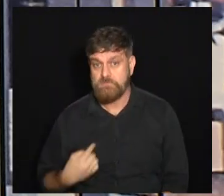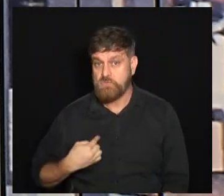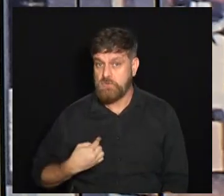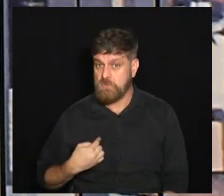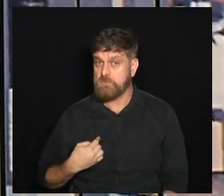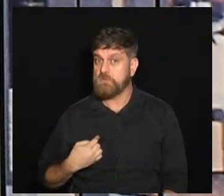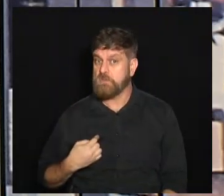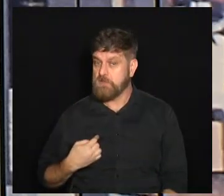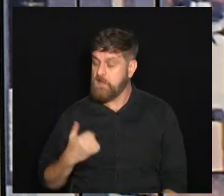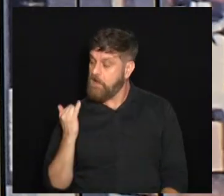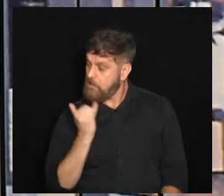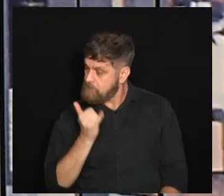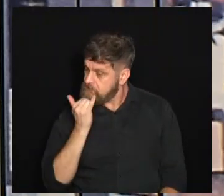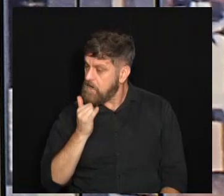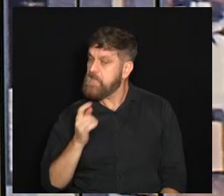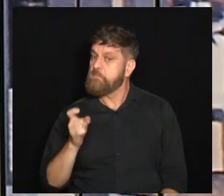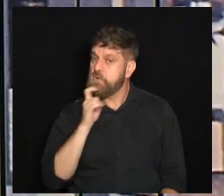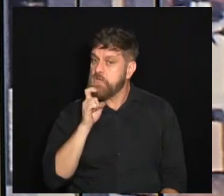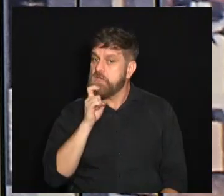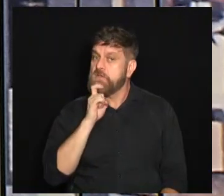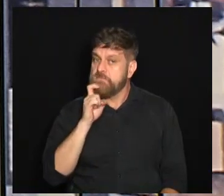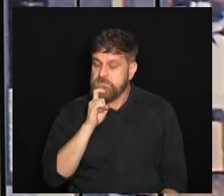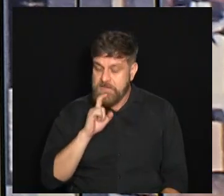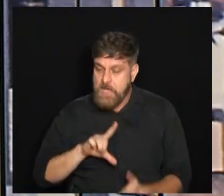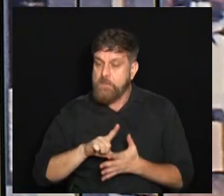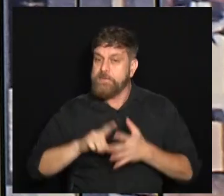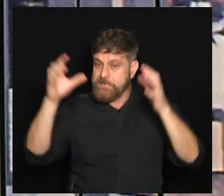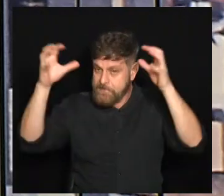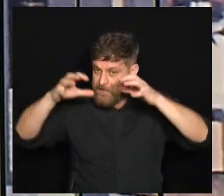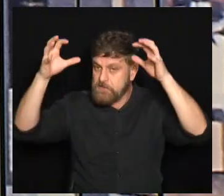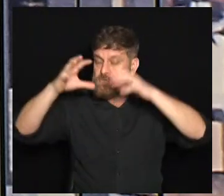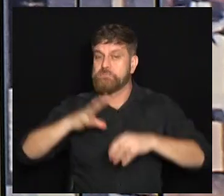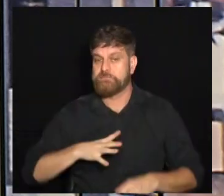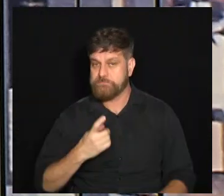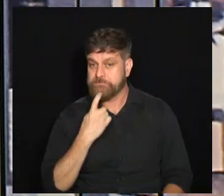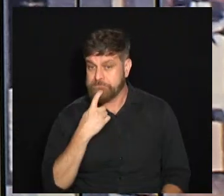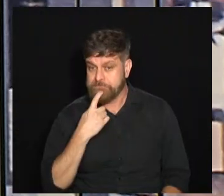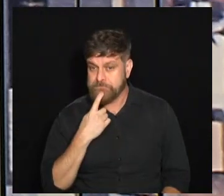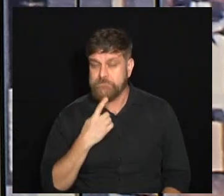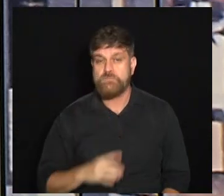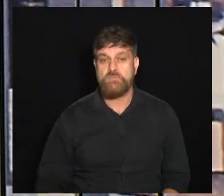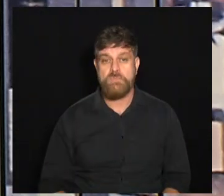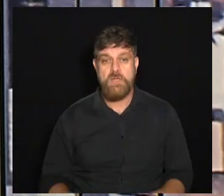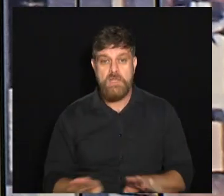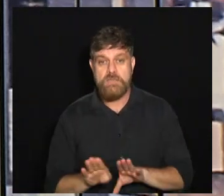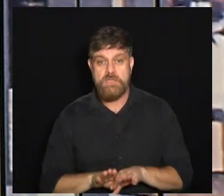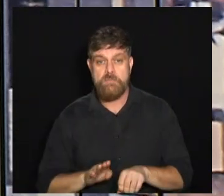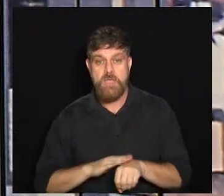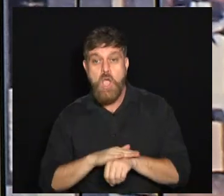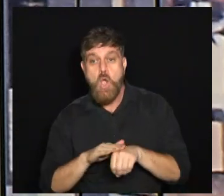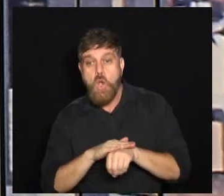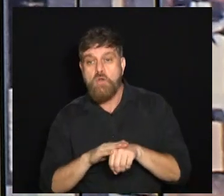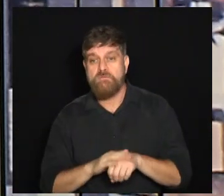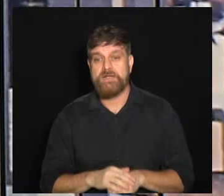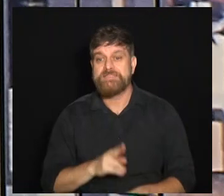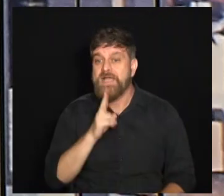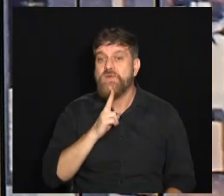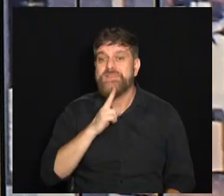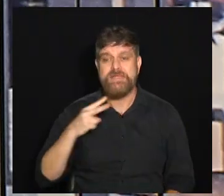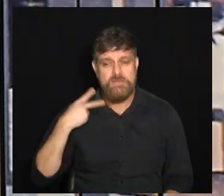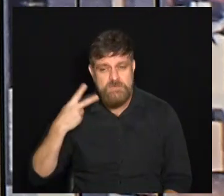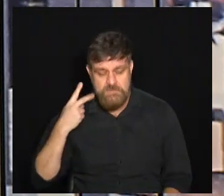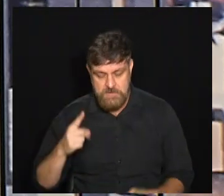avisamos ontem sobre a frente fria trazendo chuva para a cidade de Campinas. Tem reportagem com os vereadores Nelson